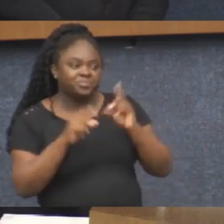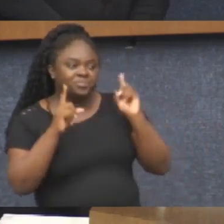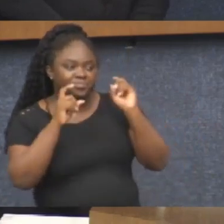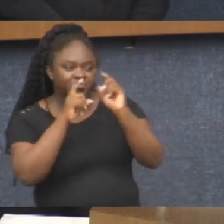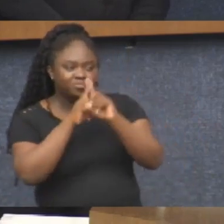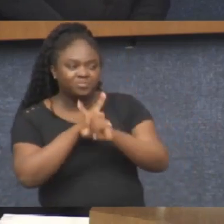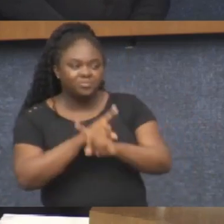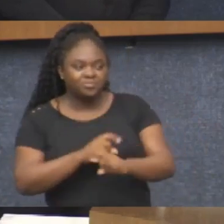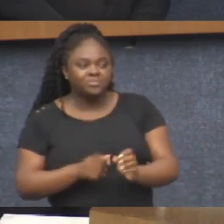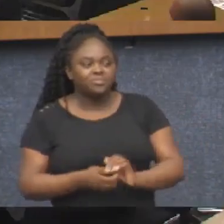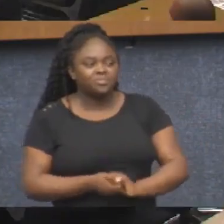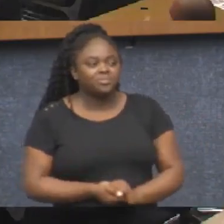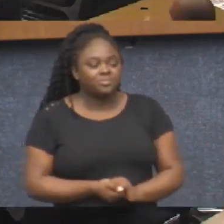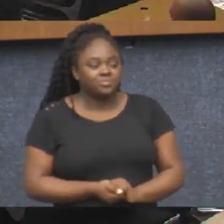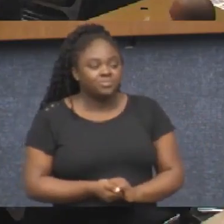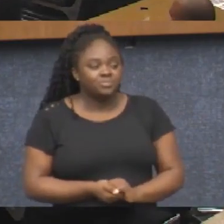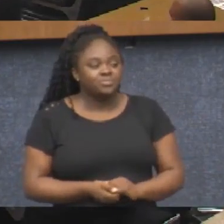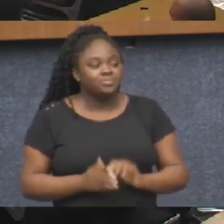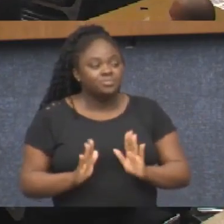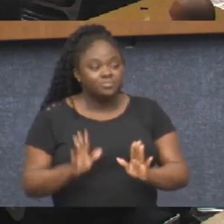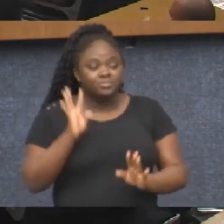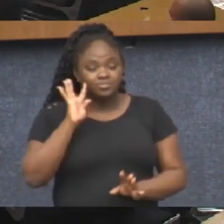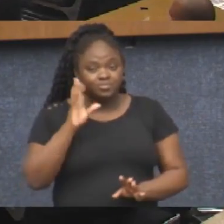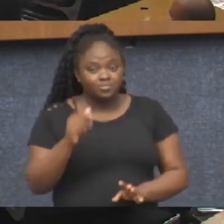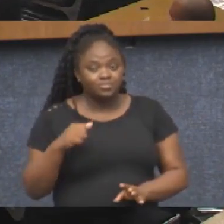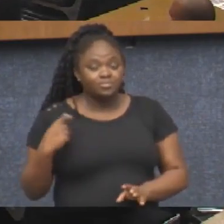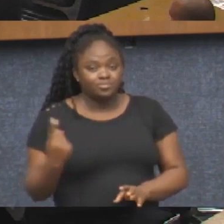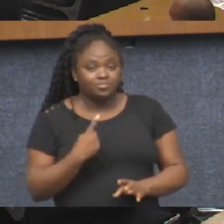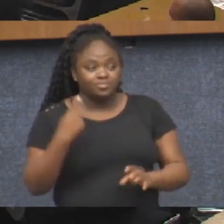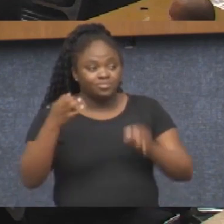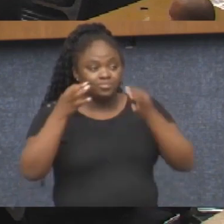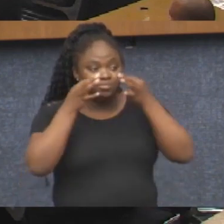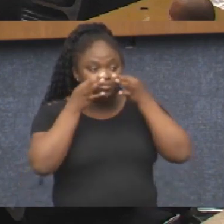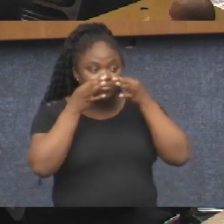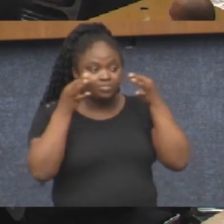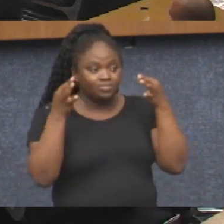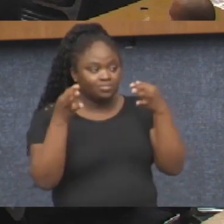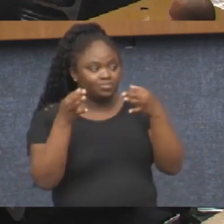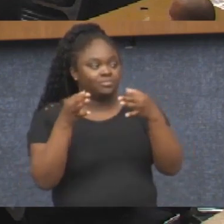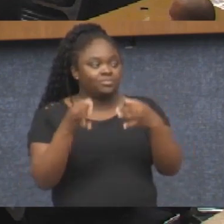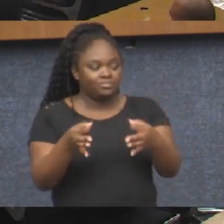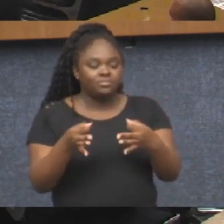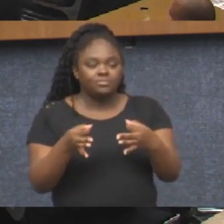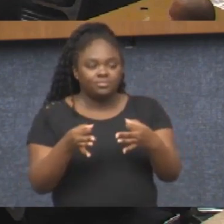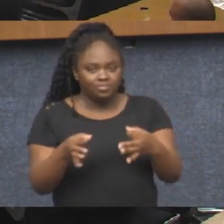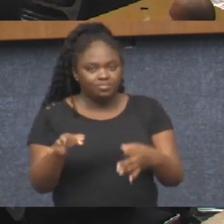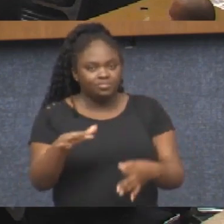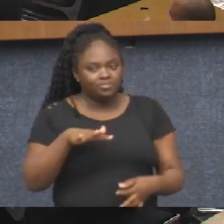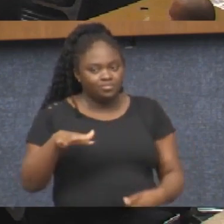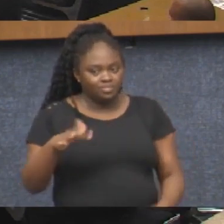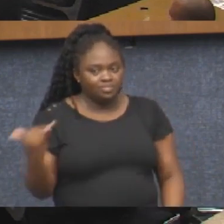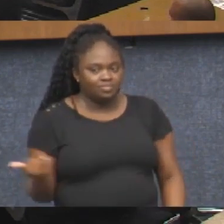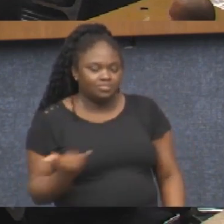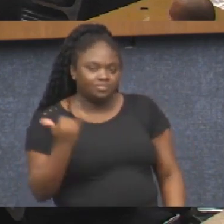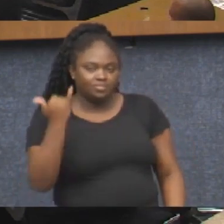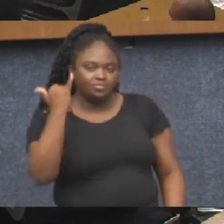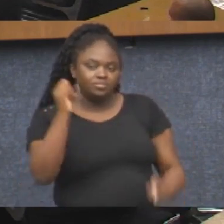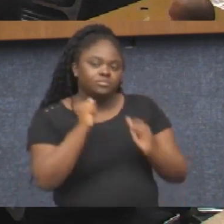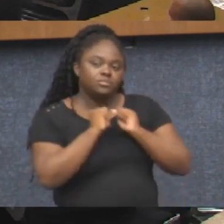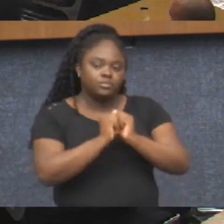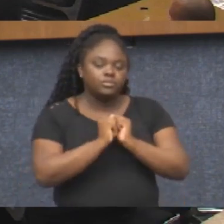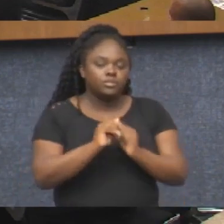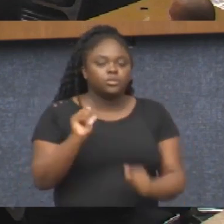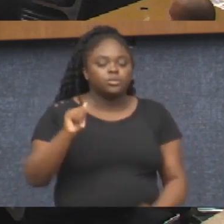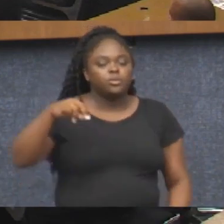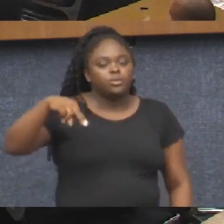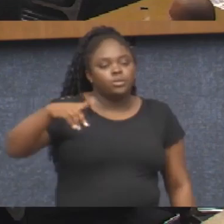mas eu acho que nós estamos muito atentos a esses pontos, né? E junto com o André